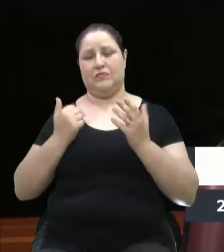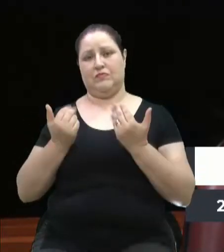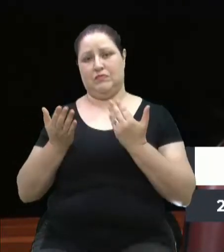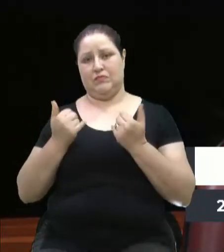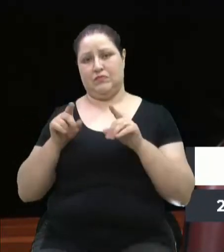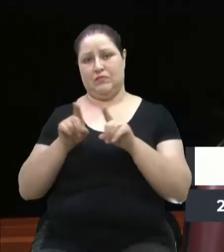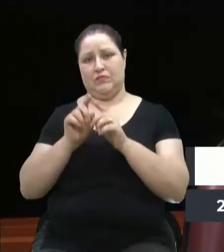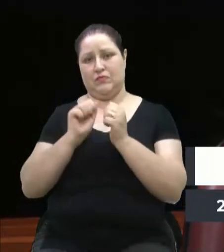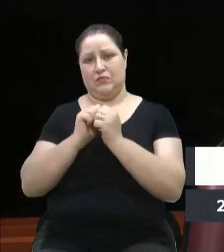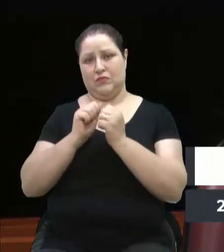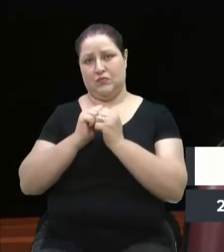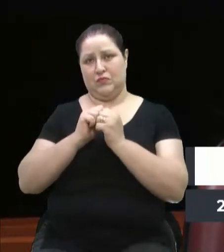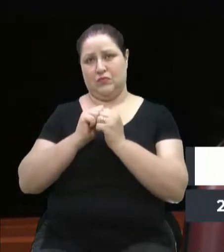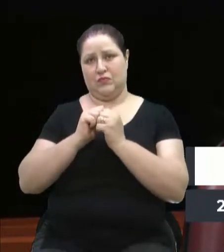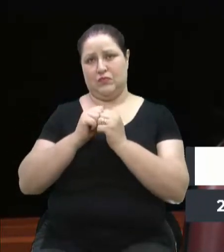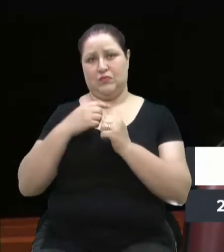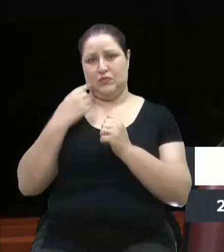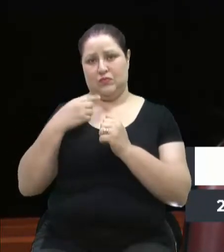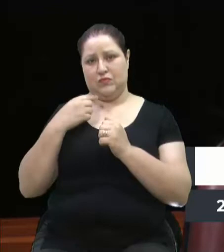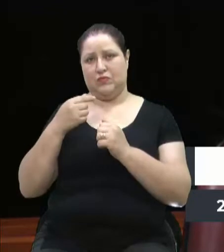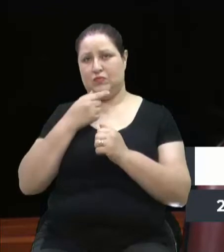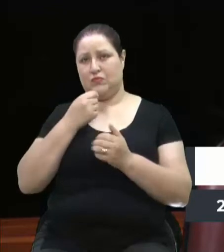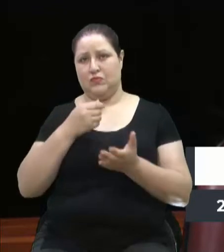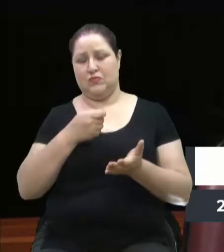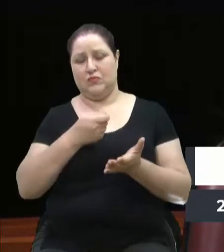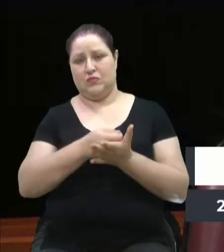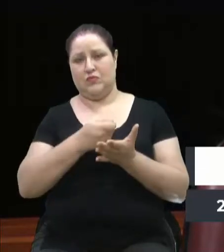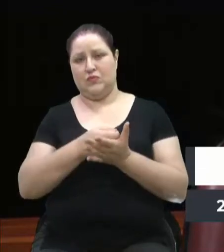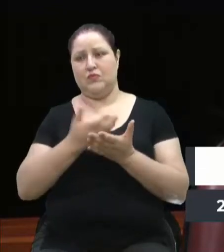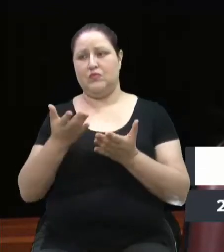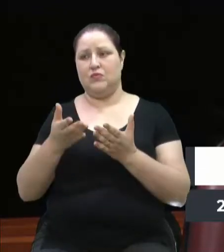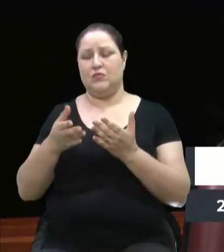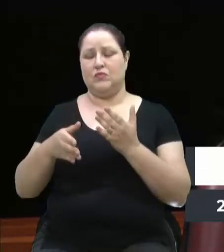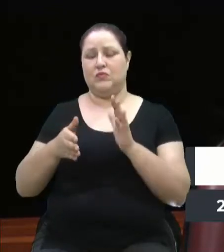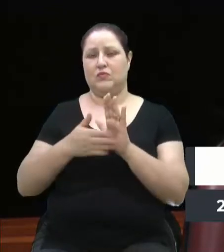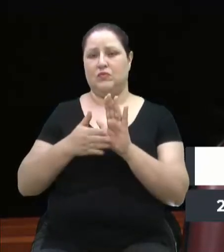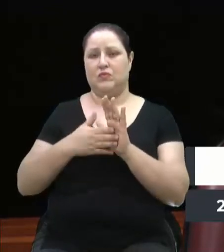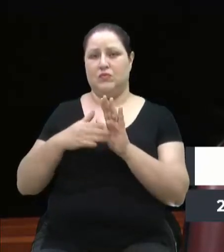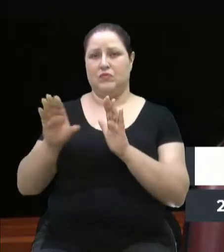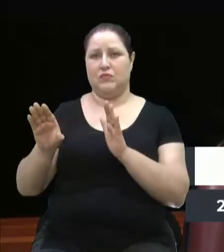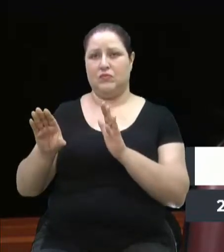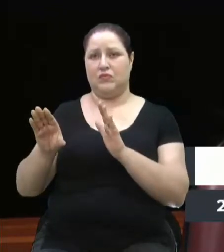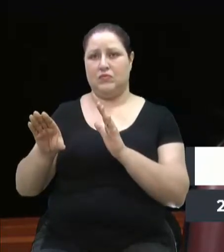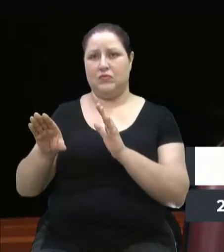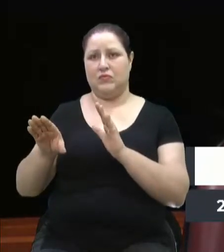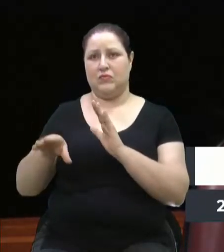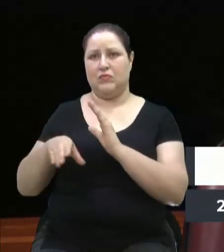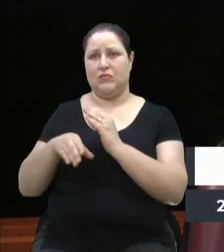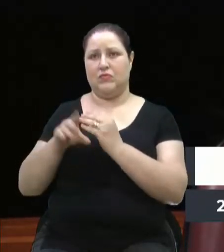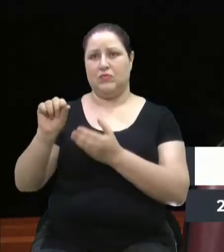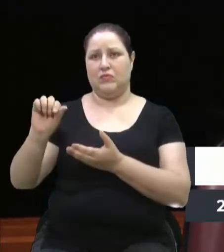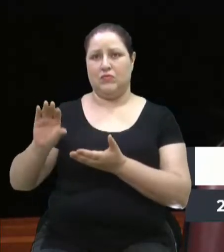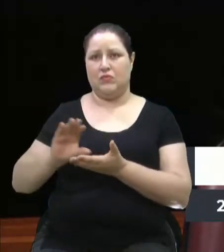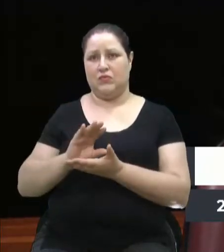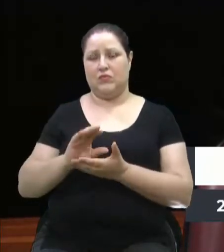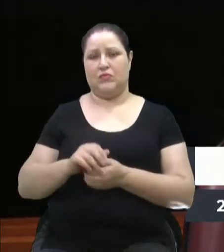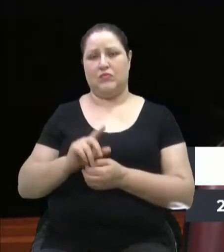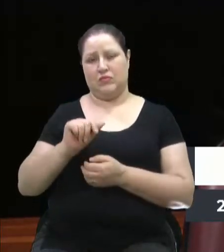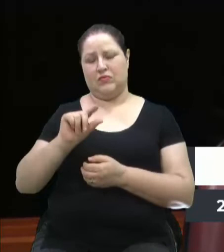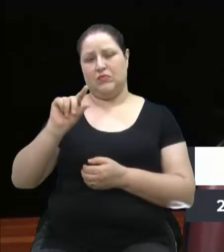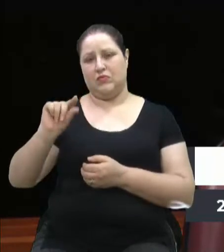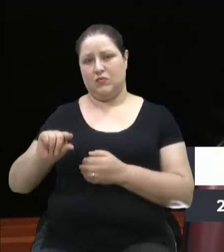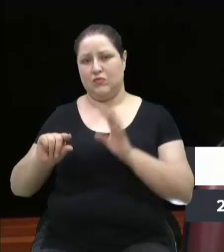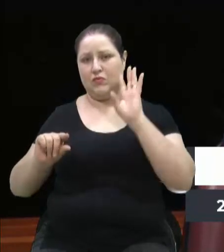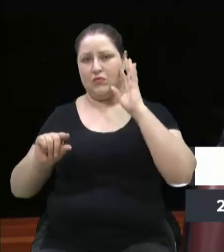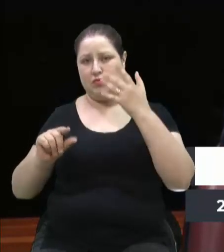diz, e ele ficou me cobrando, então, e a proposta da emenda seria para, parcialmente, não ia resolver o problema, mas